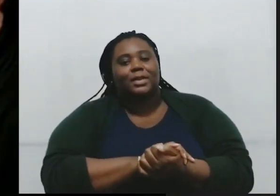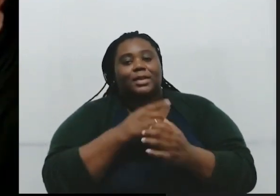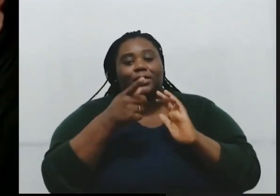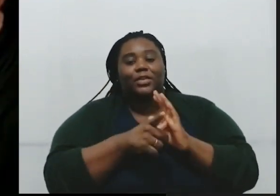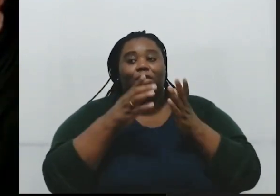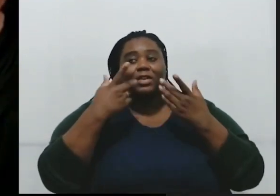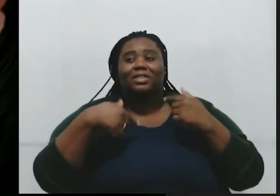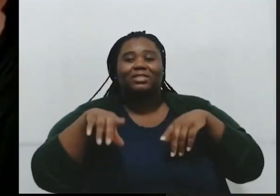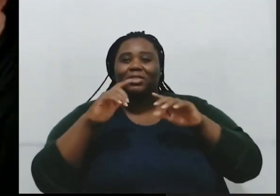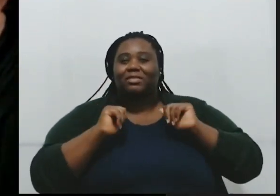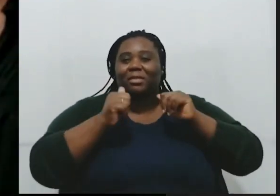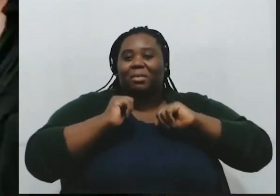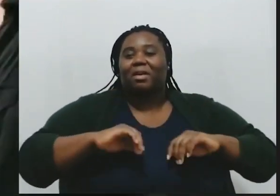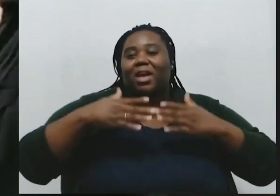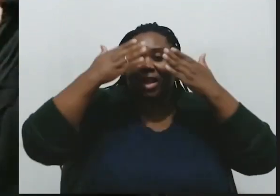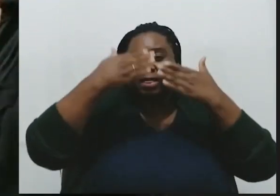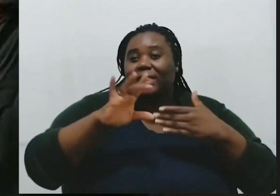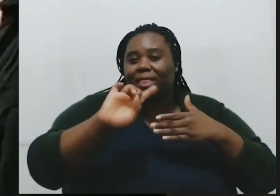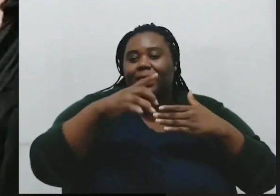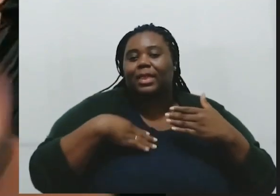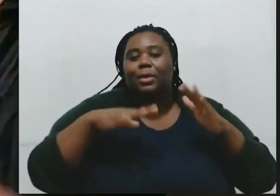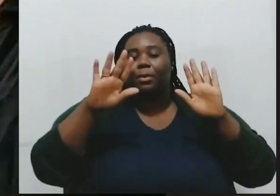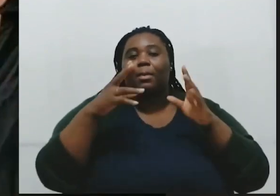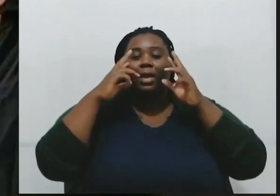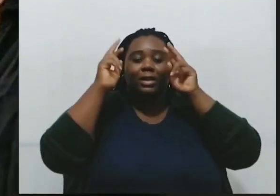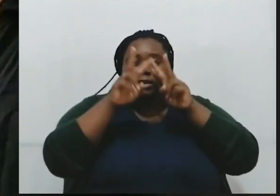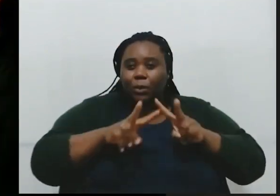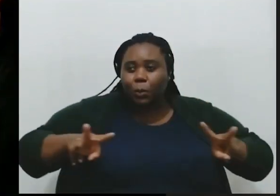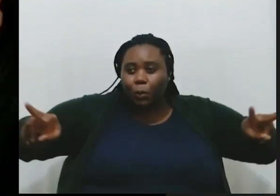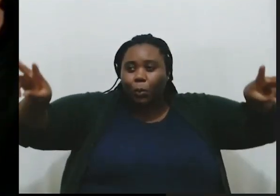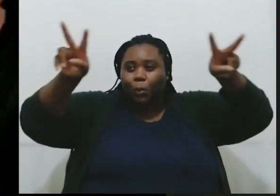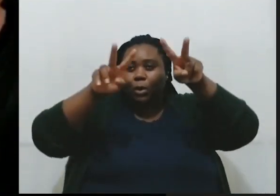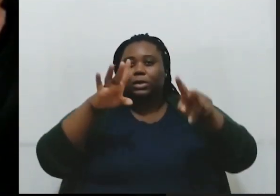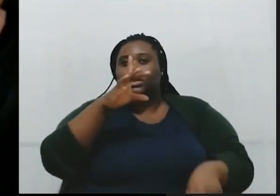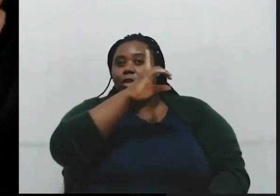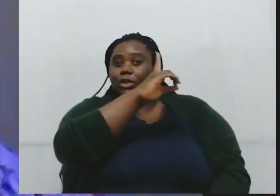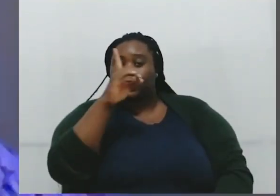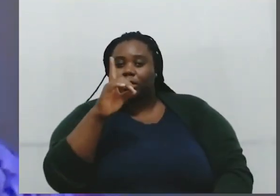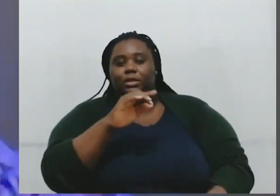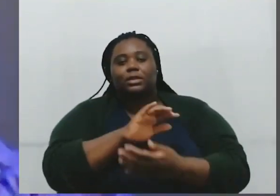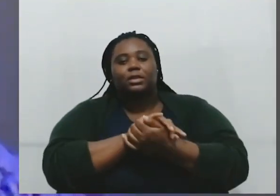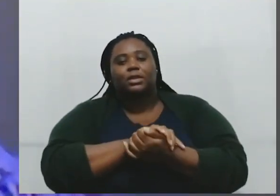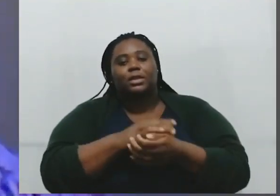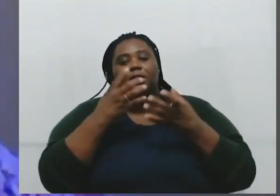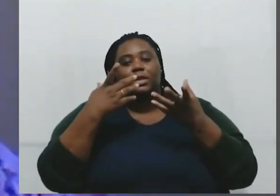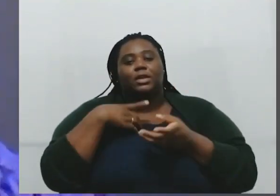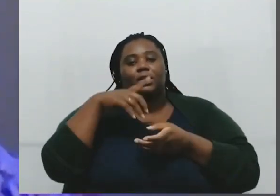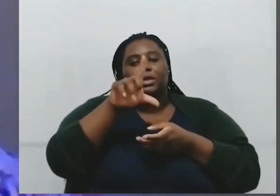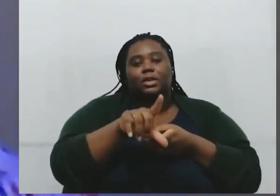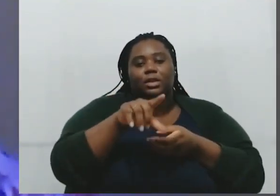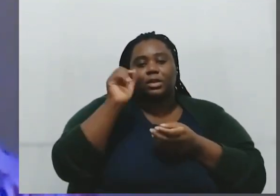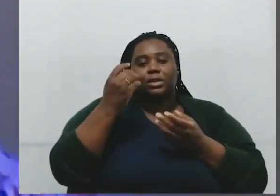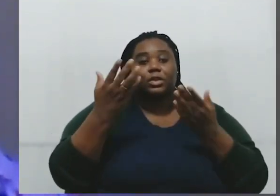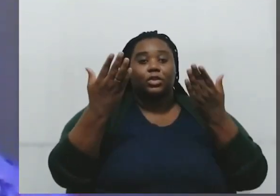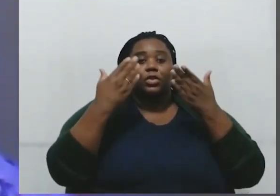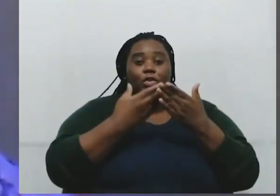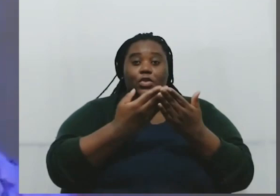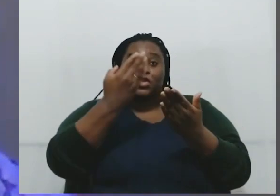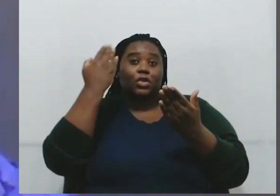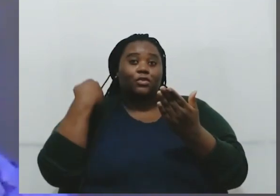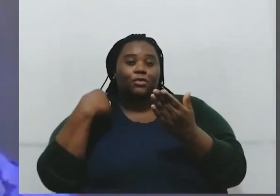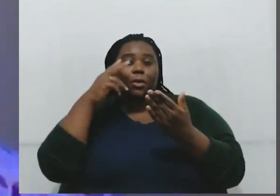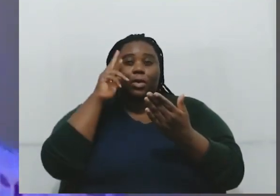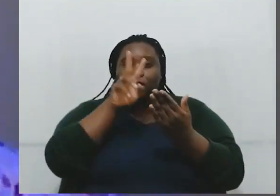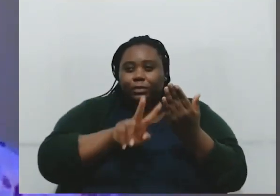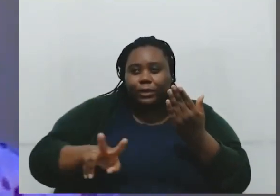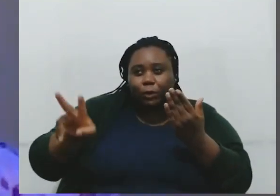coisa, uma opção de um olhar mais de fora e mais geral, assim. Entre atuar nos teatros, era muito comum, uma coisa